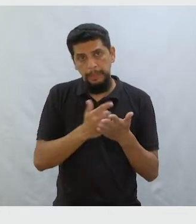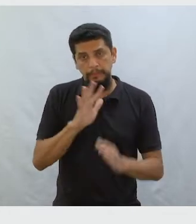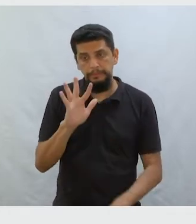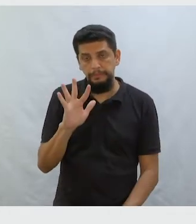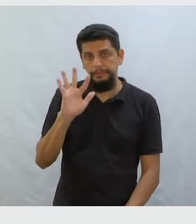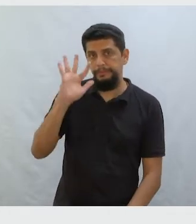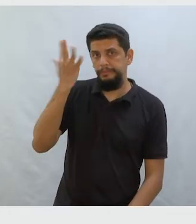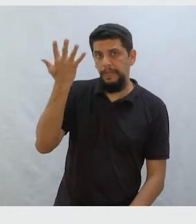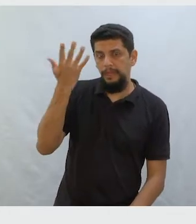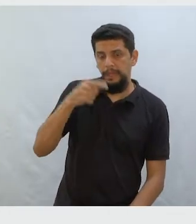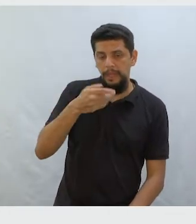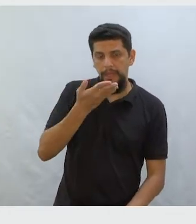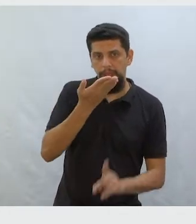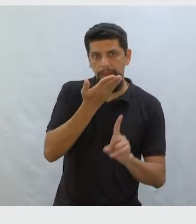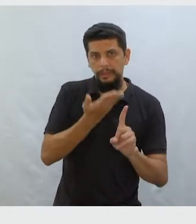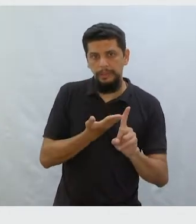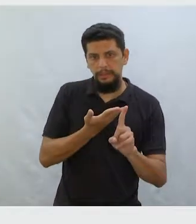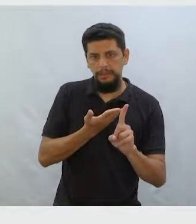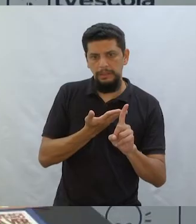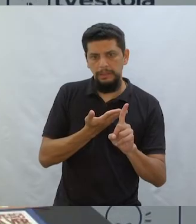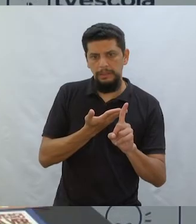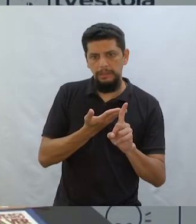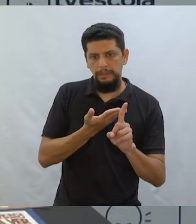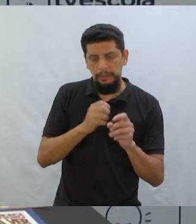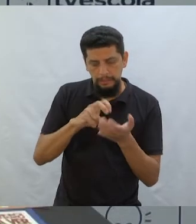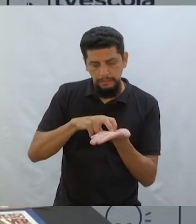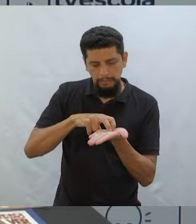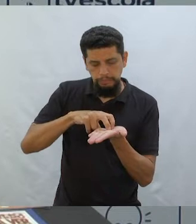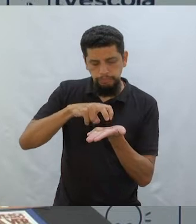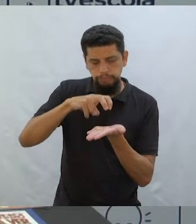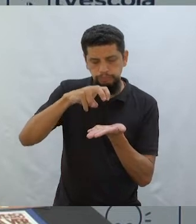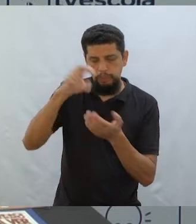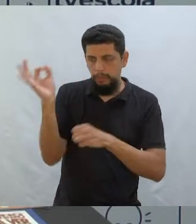de repente que estava amanhecendo